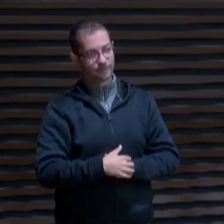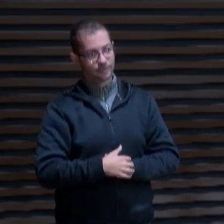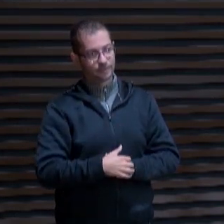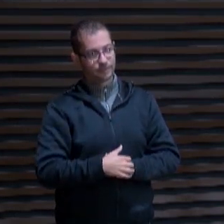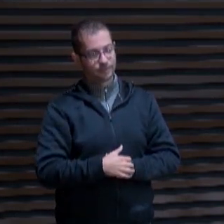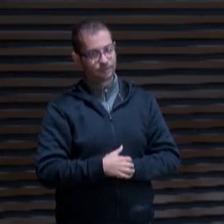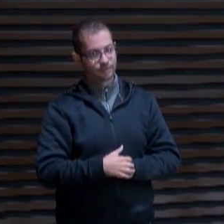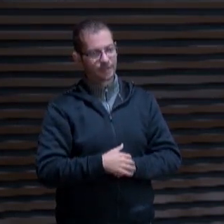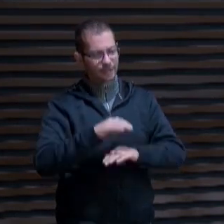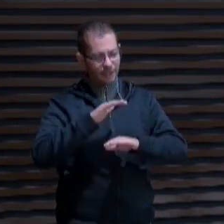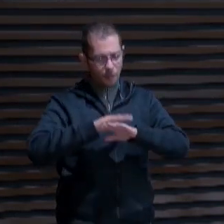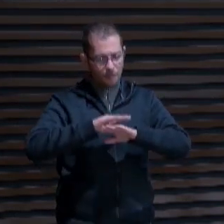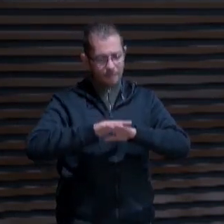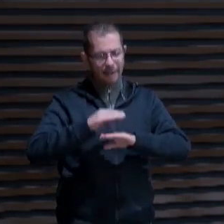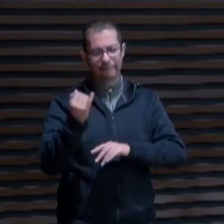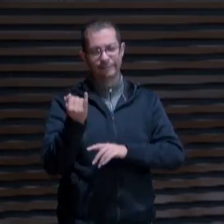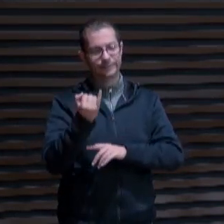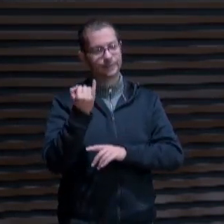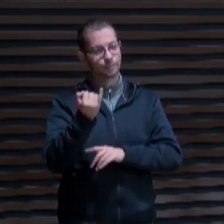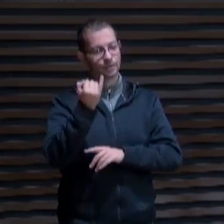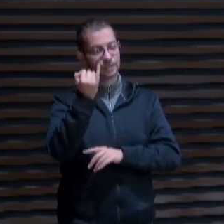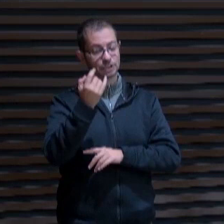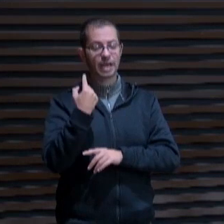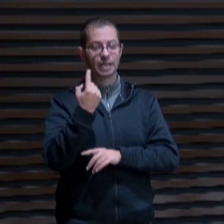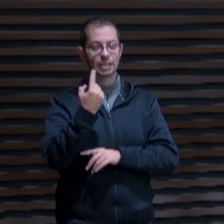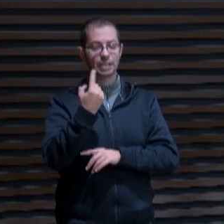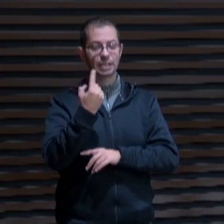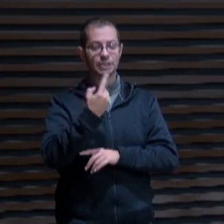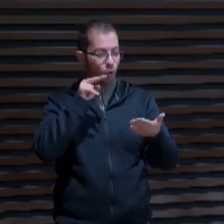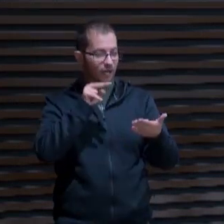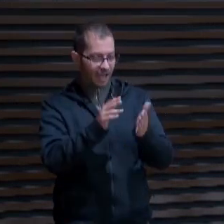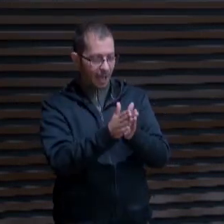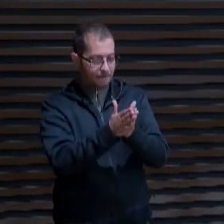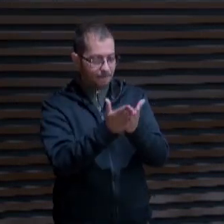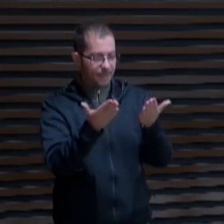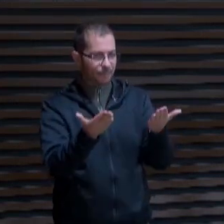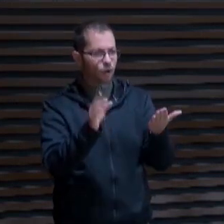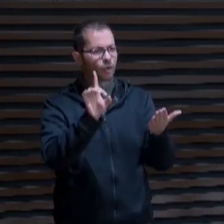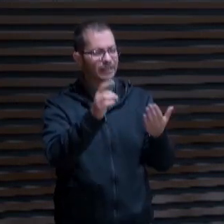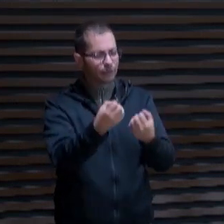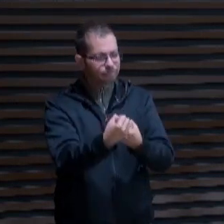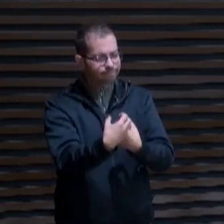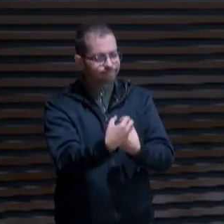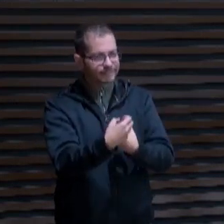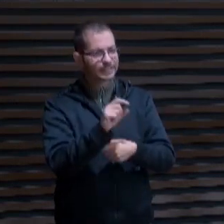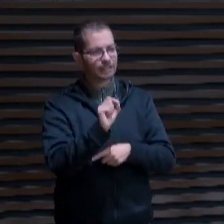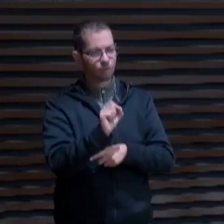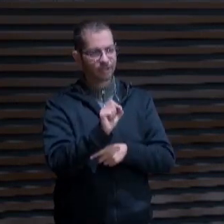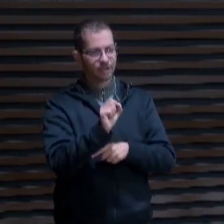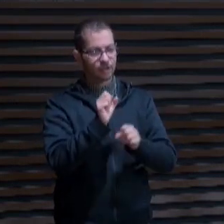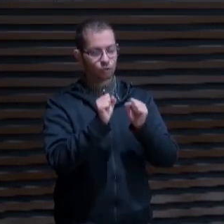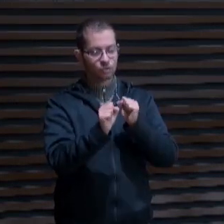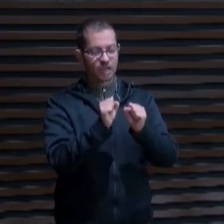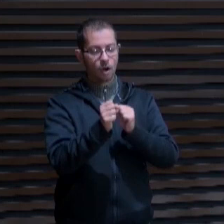maior importância nós observarmos nas Escrituras o que o Senhor nos ensina. E neste Salmo 33,